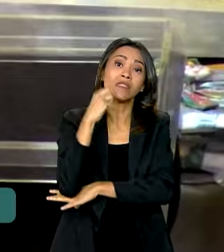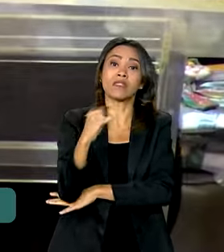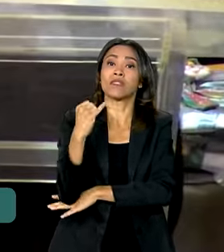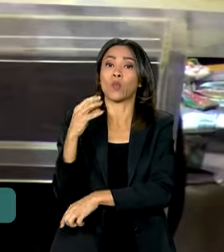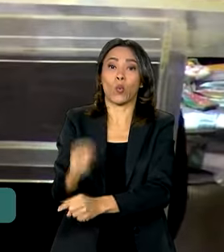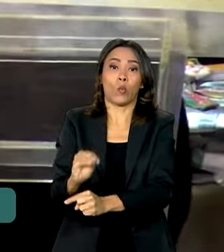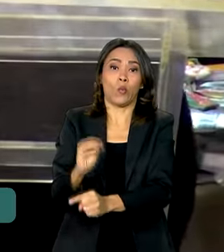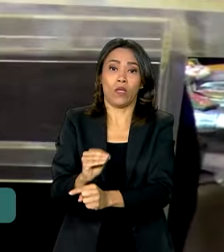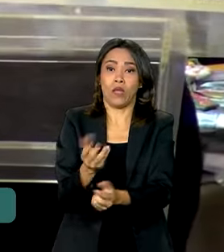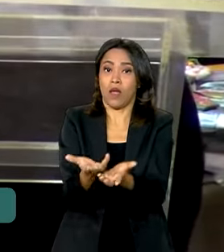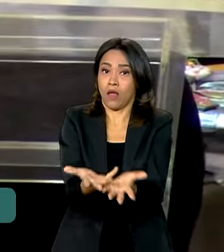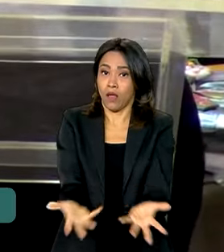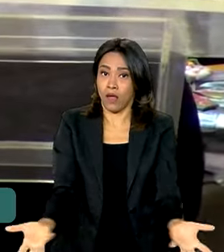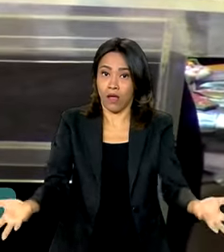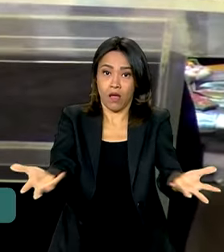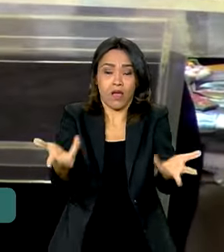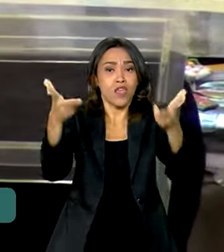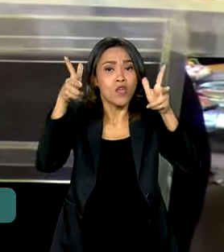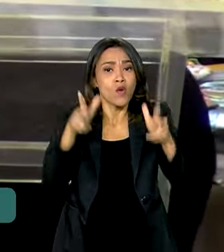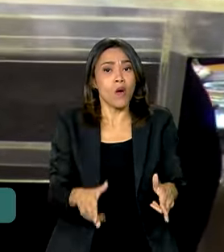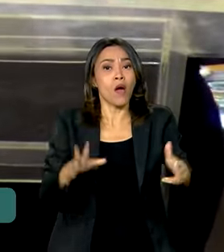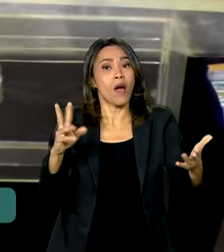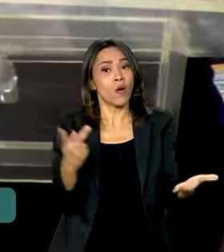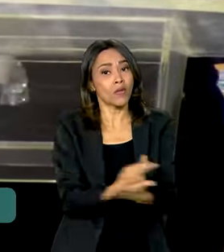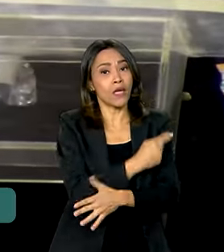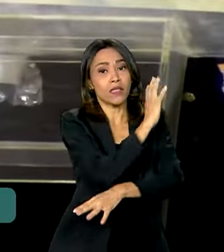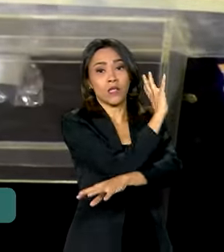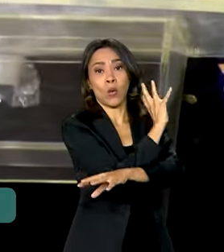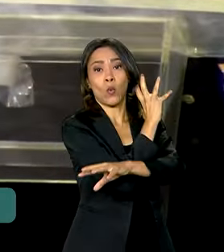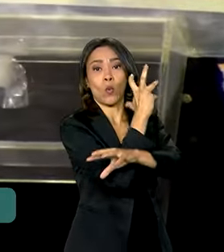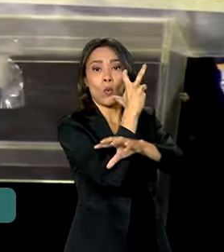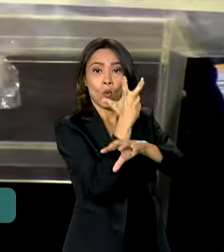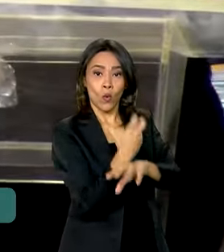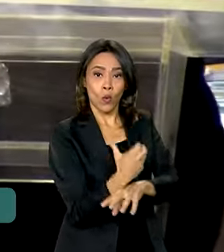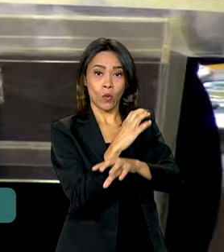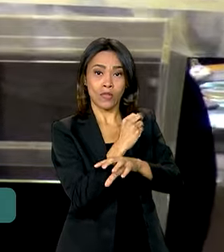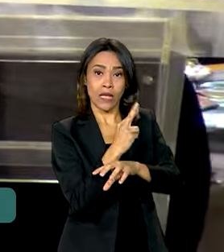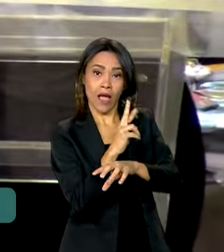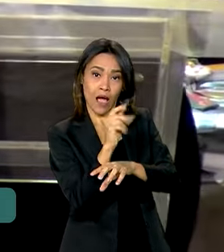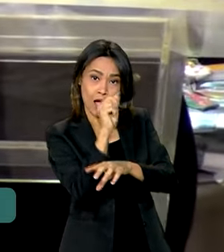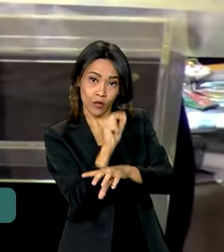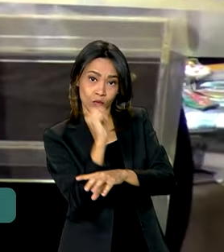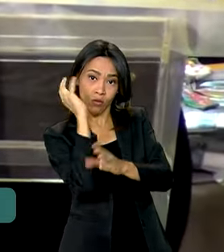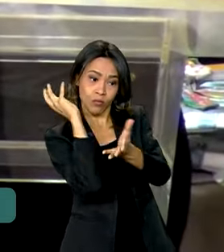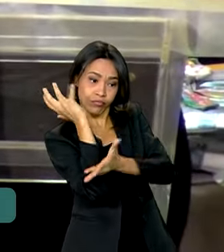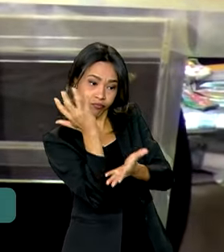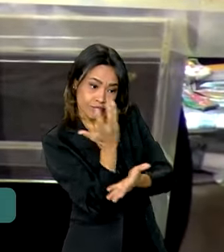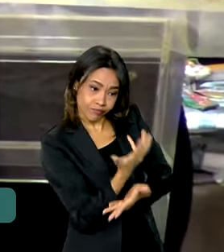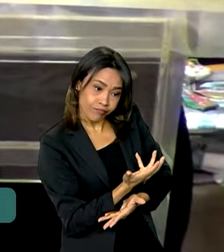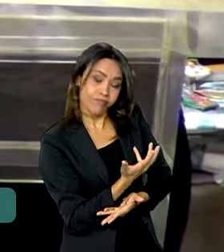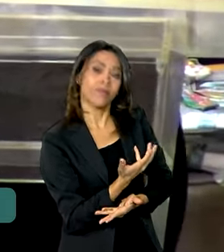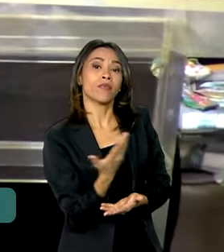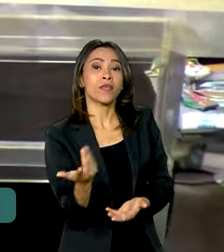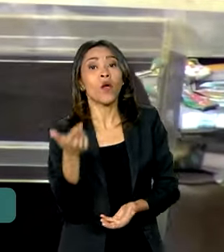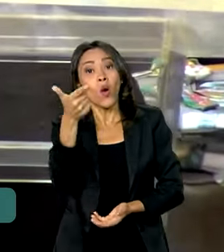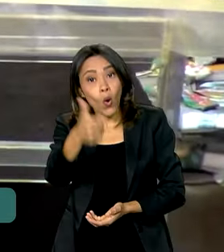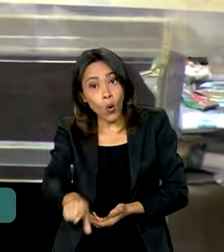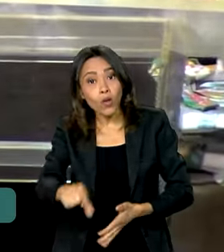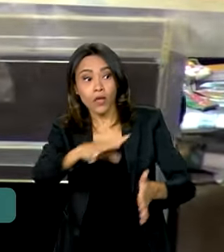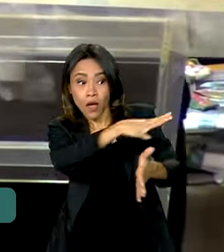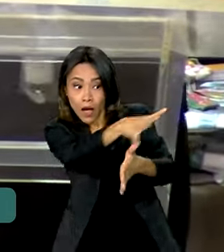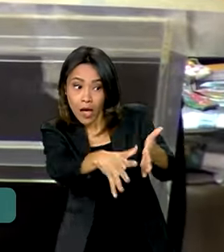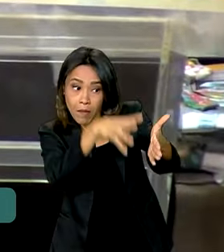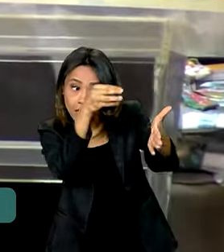A mesma coisa acontece com o Cerrado quando ele é desmatado. Vejam, a Amazônia já tem